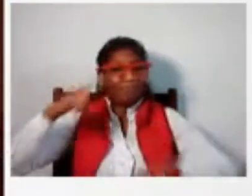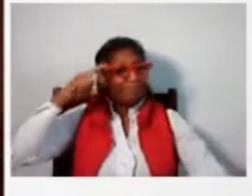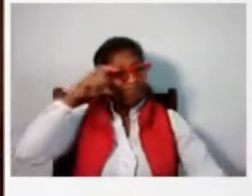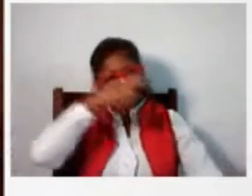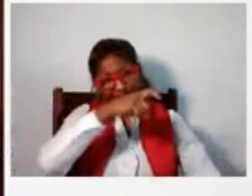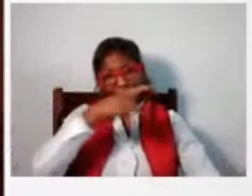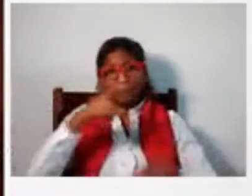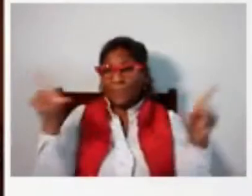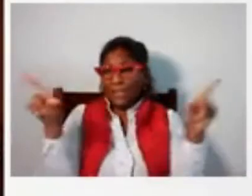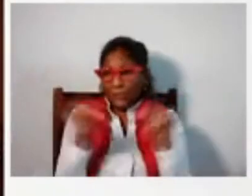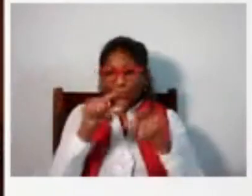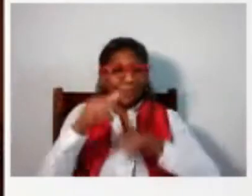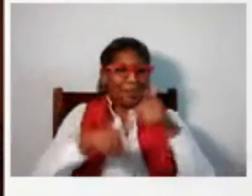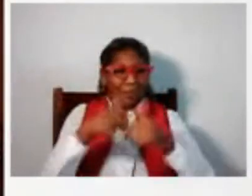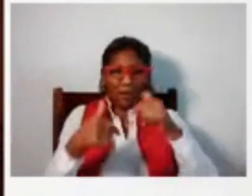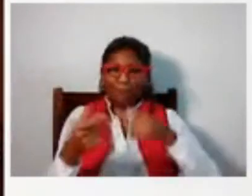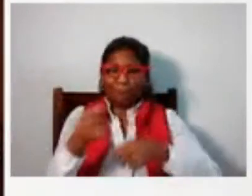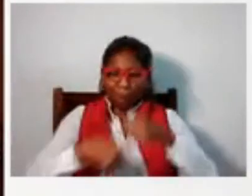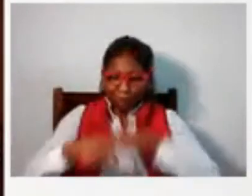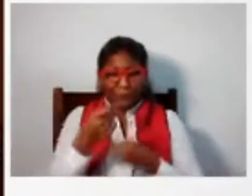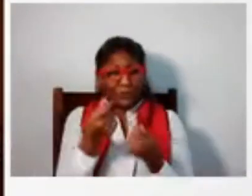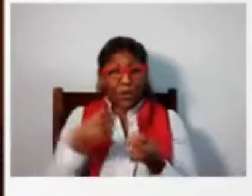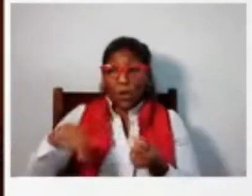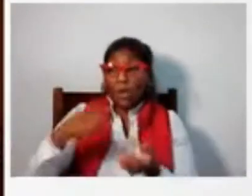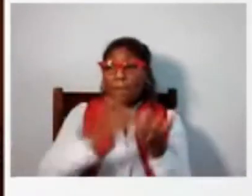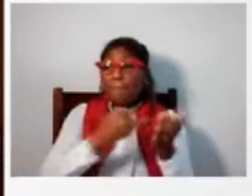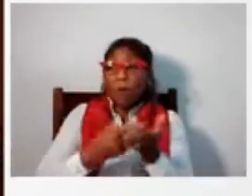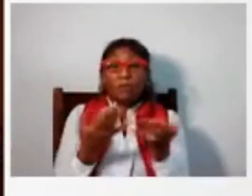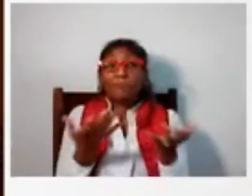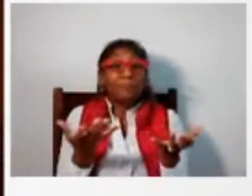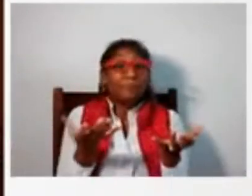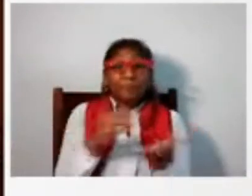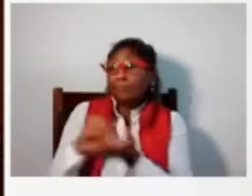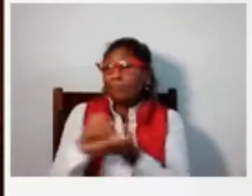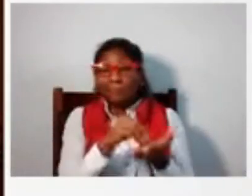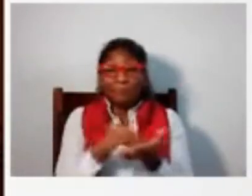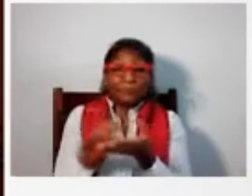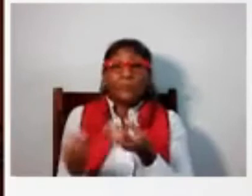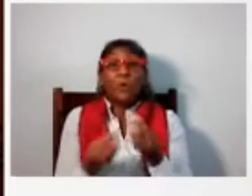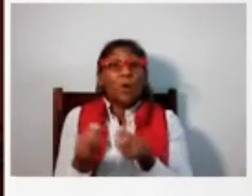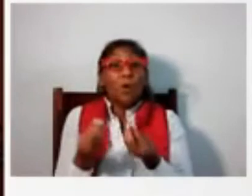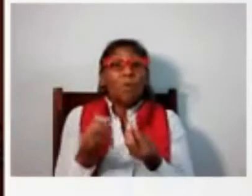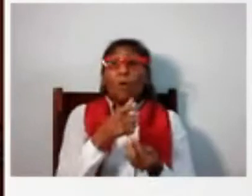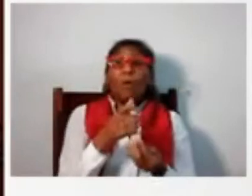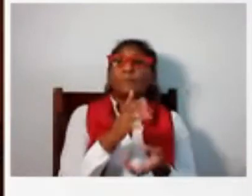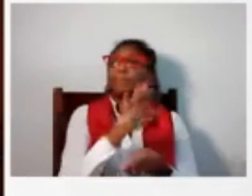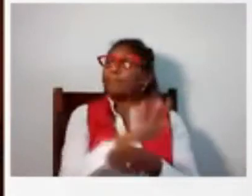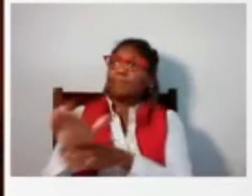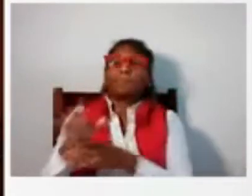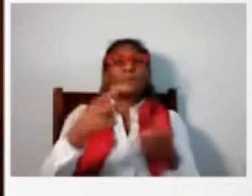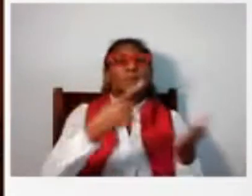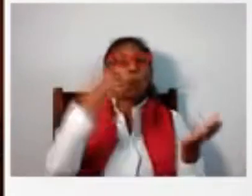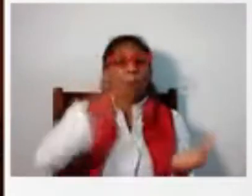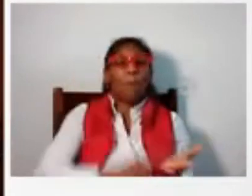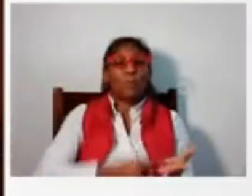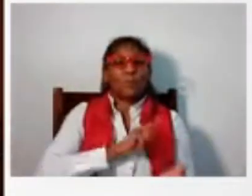a redução da atividade econômica reduz a nossa arrecadação e compromete as condições de nós atendermos os nossos compromissos no